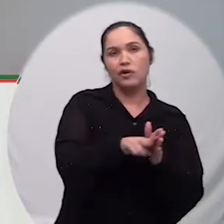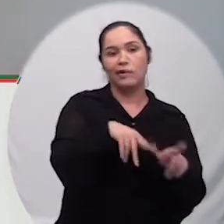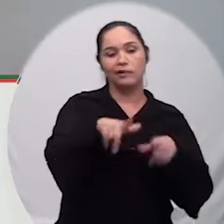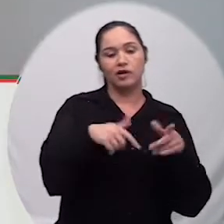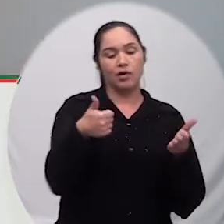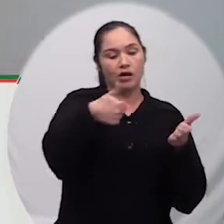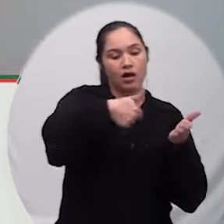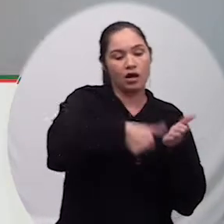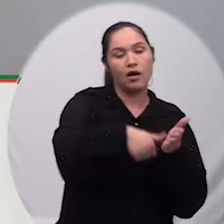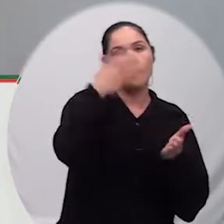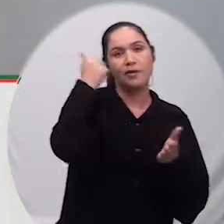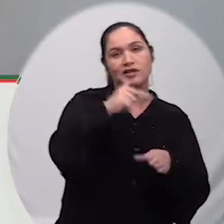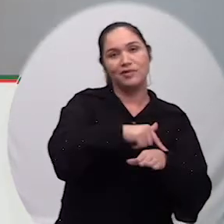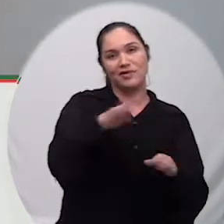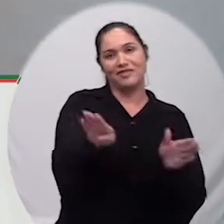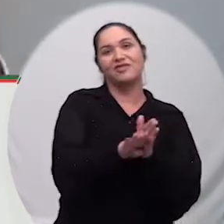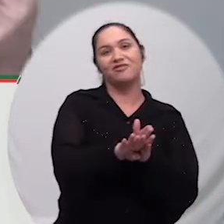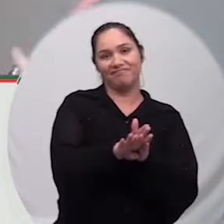você vai fazer